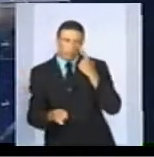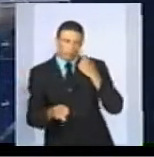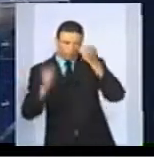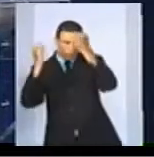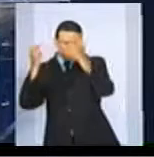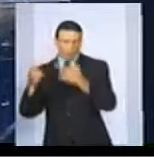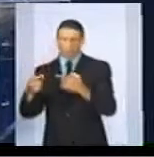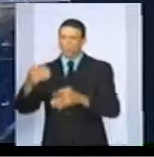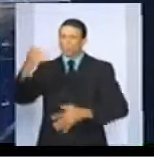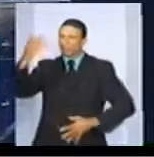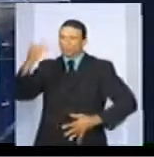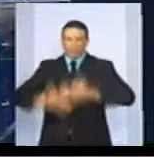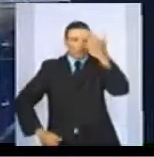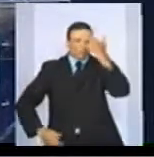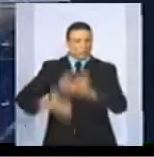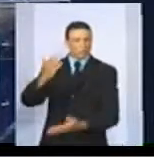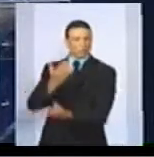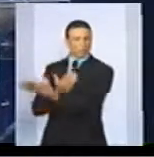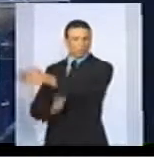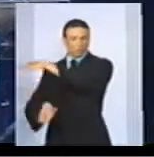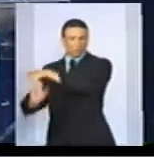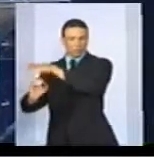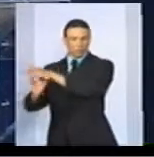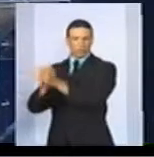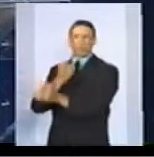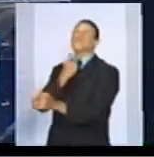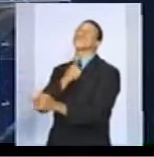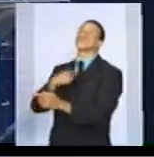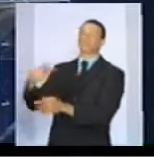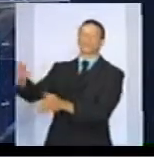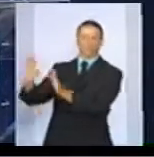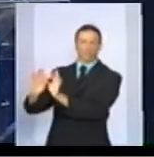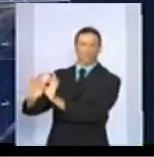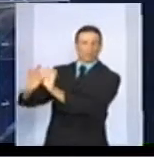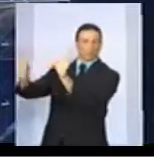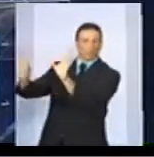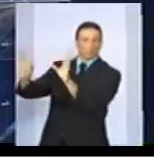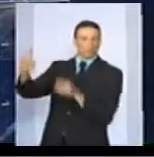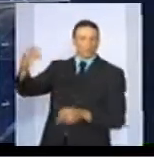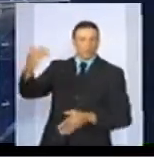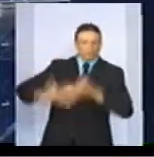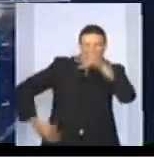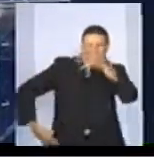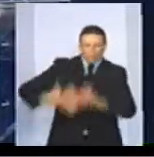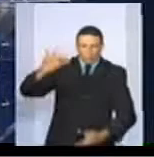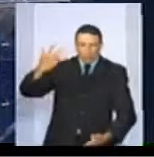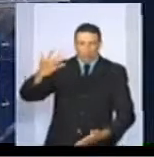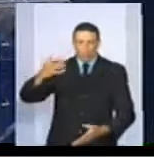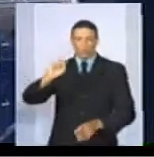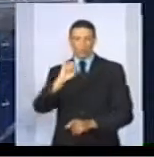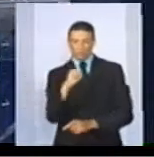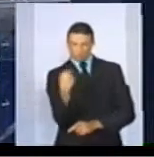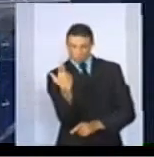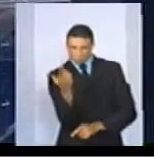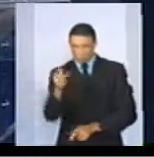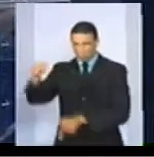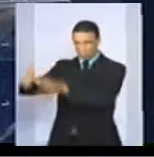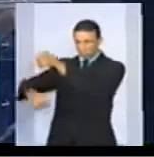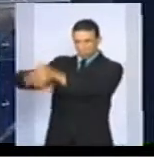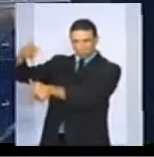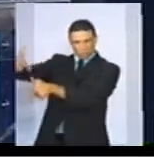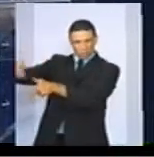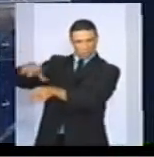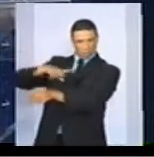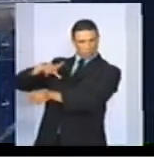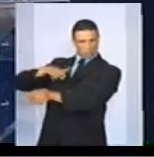ofendem o princípio da livre iniciativa ou da intervenção mínima ou do regime privado da prestação de